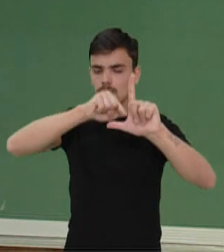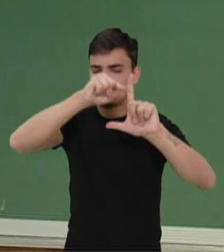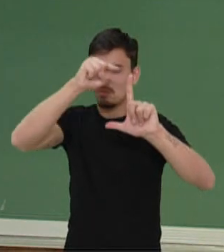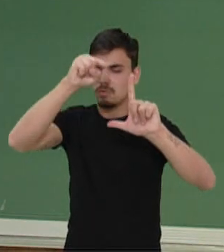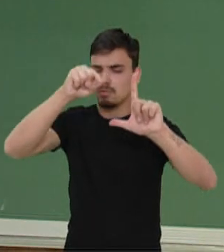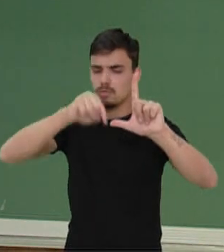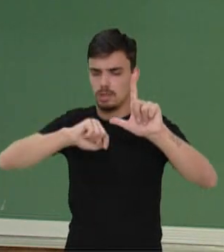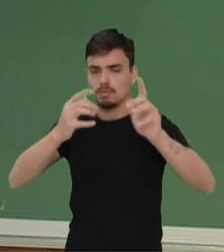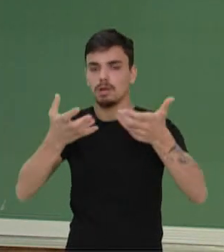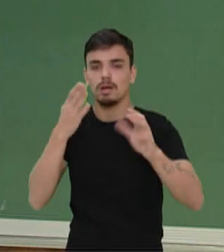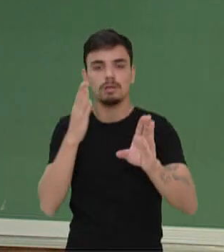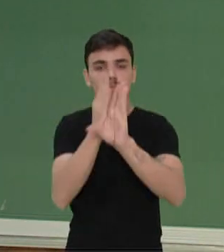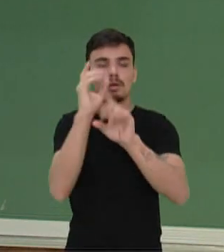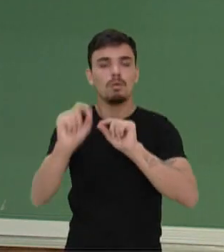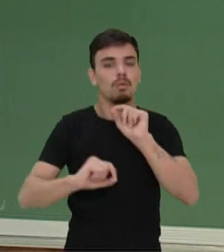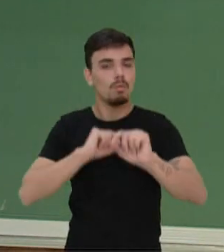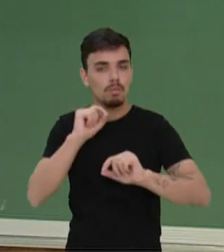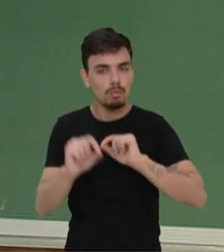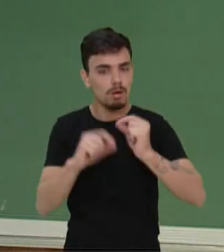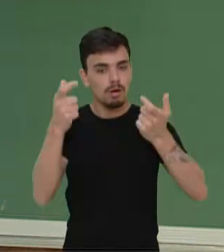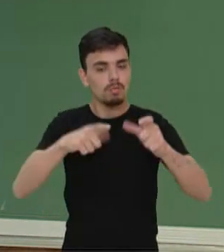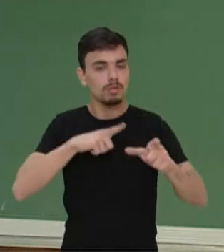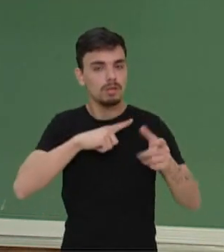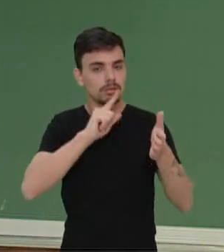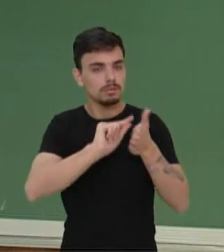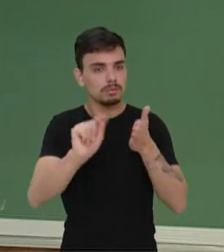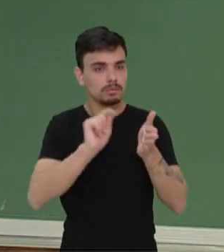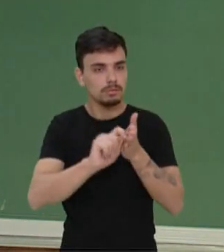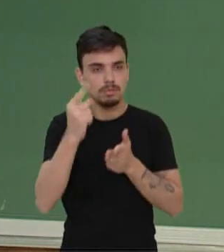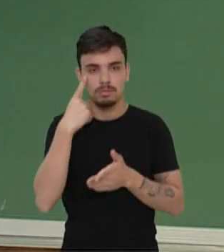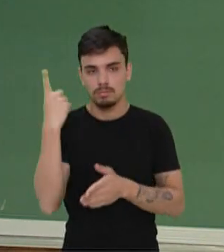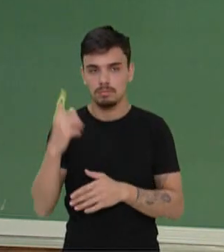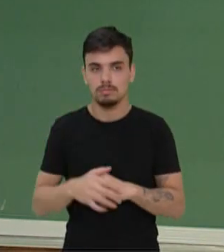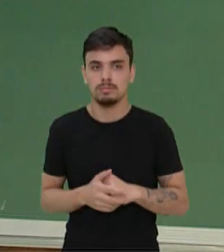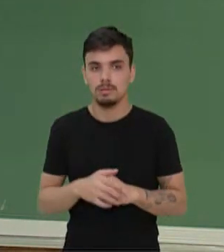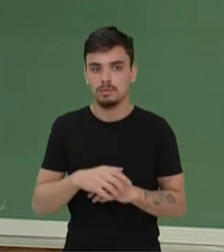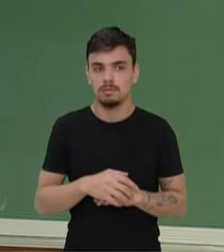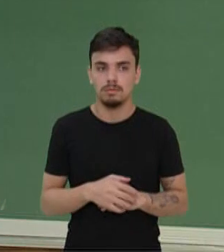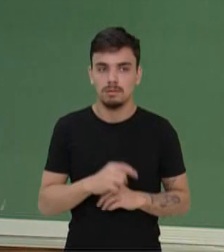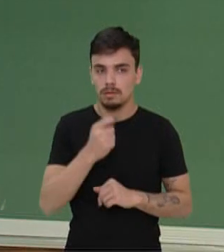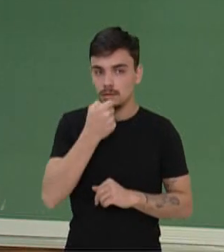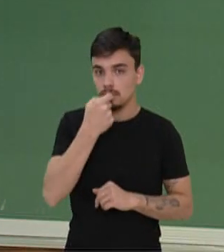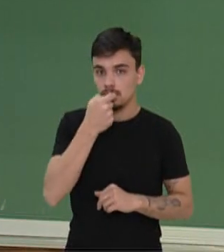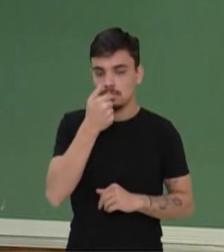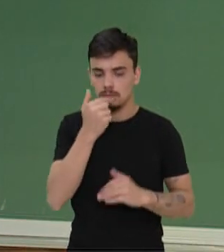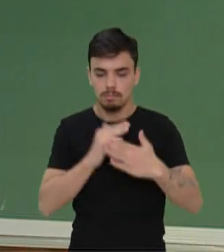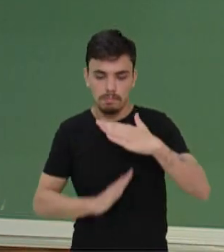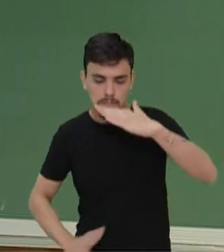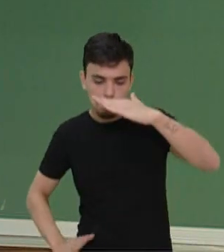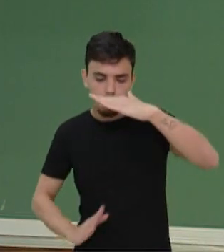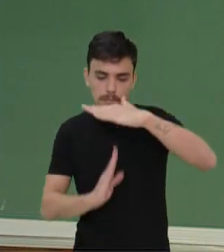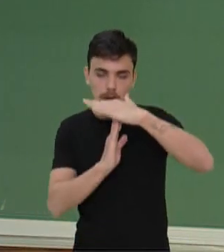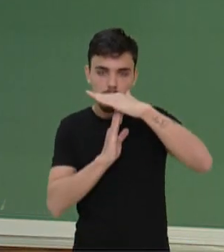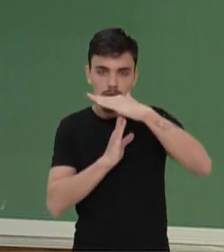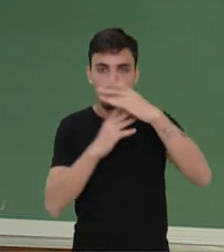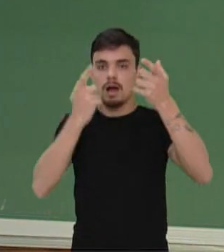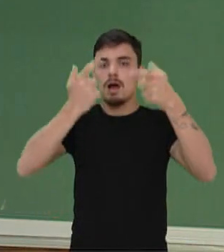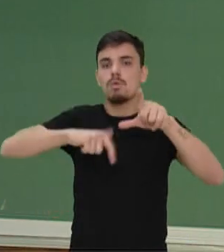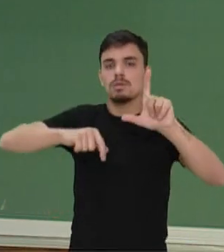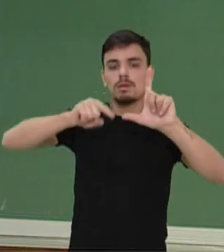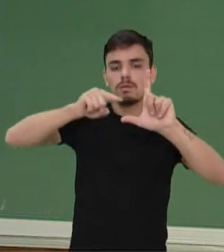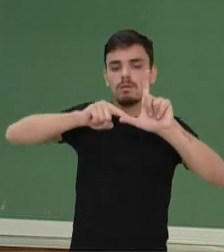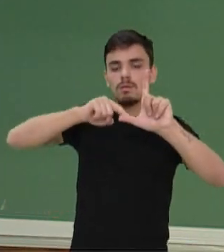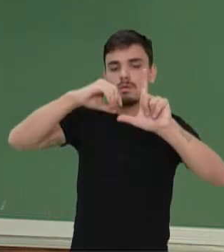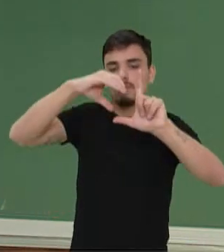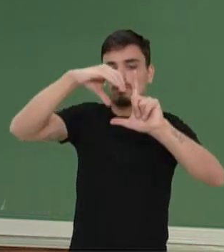Então, eu quero descobrir aonde que está escrito aqui? Olha lá, ó, o antibiótico atinge a nível máximo. Eu quero descobrir lá em cima, né,